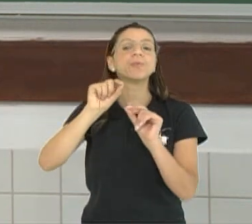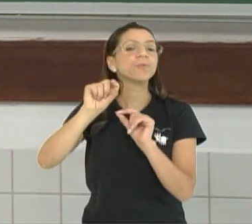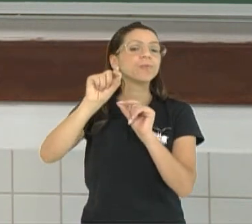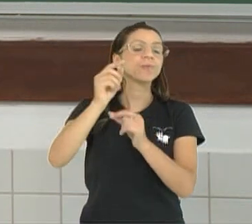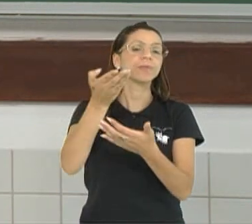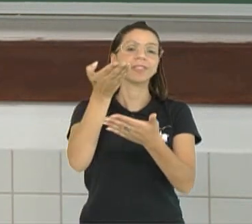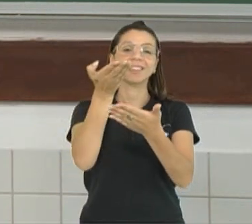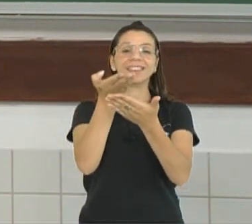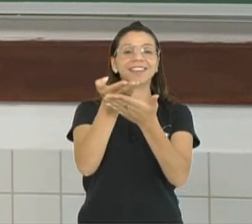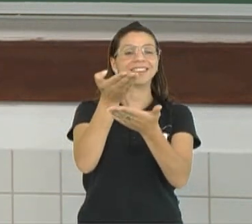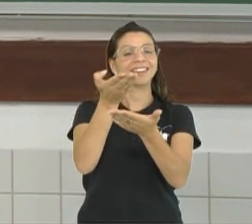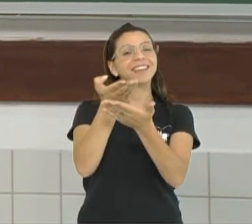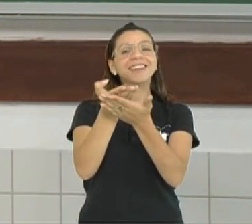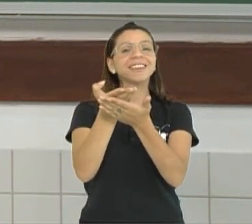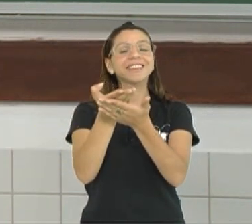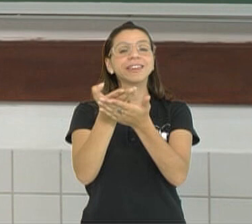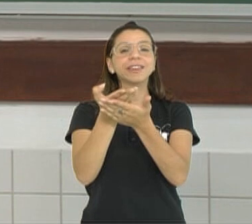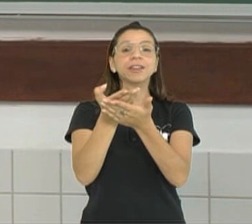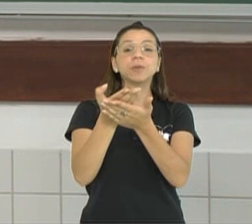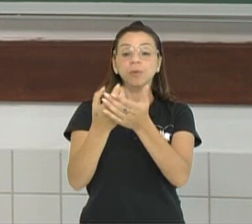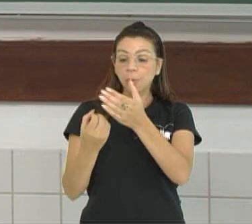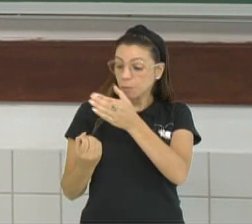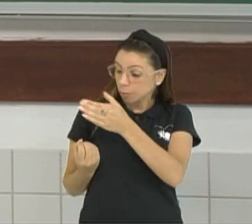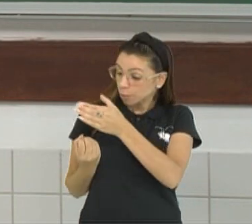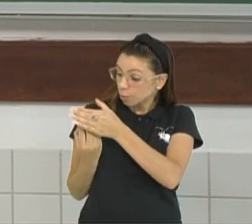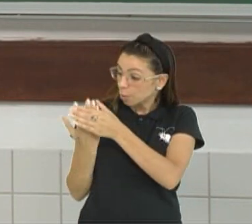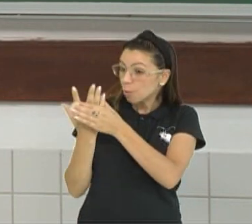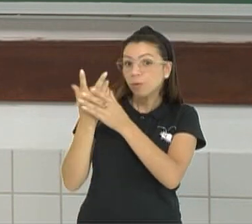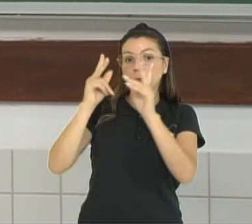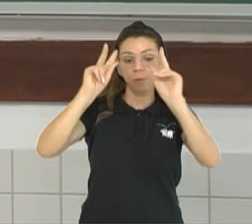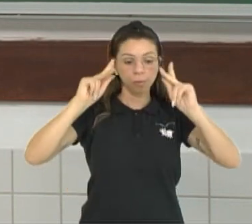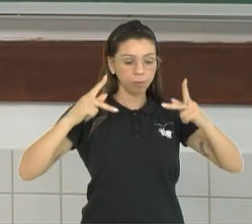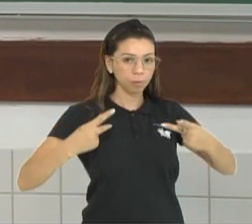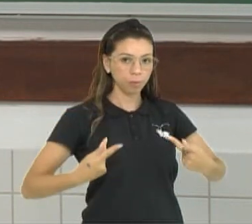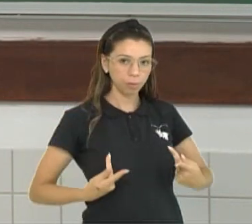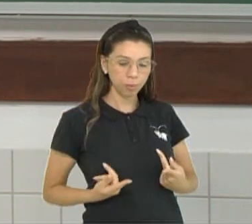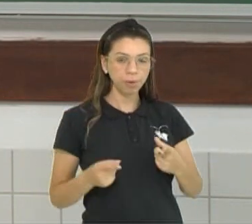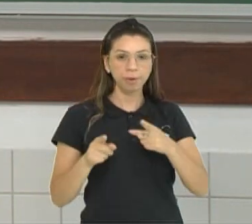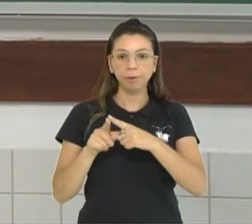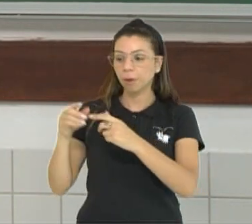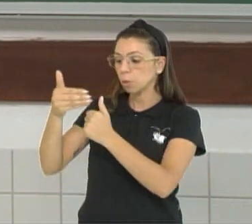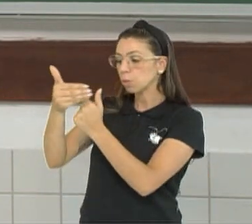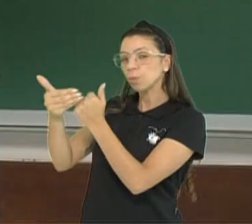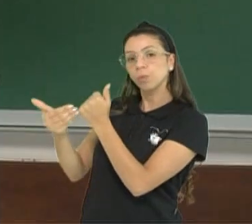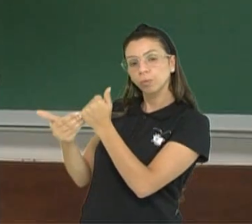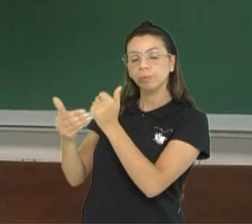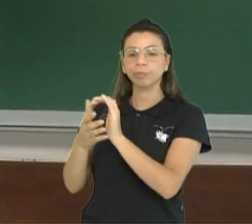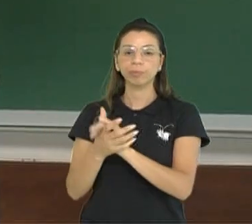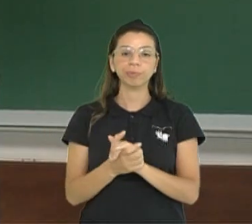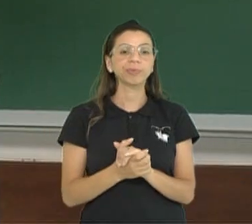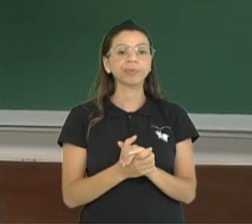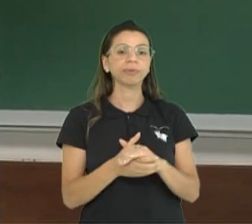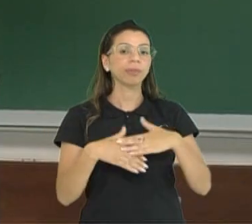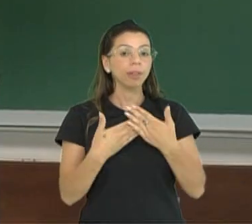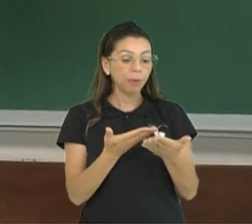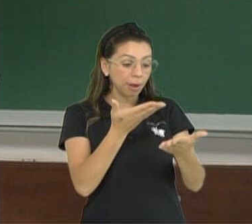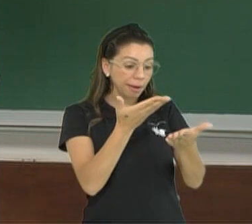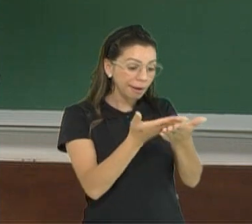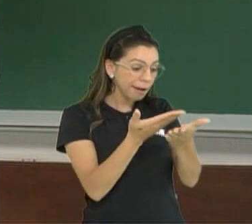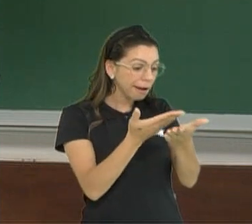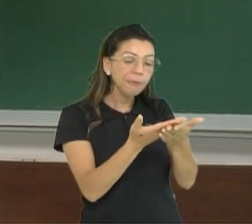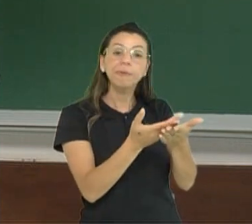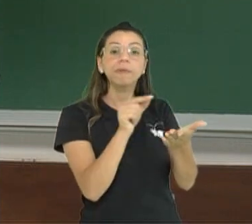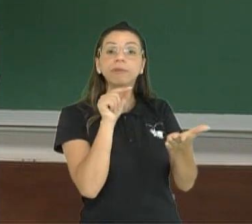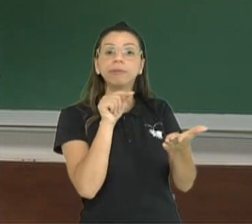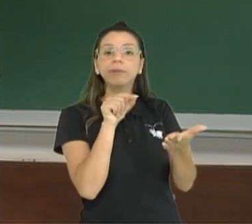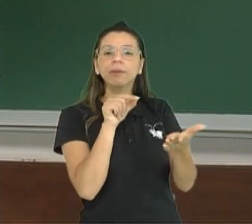nossa aula sobre o surgimento do homem e do Estado. Essa é uma aula que, na